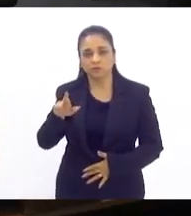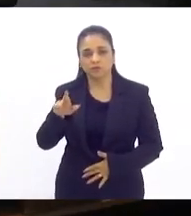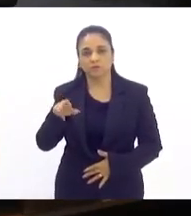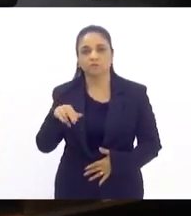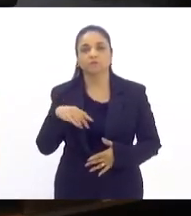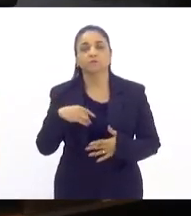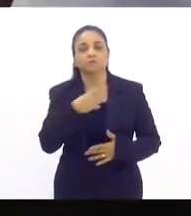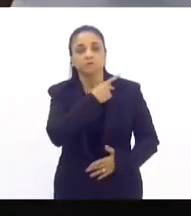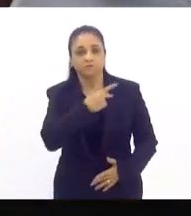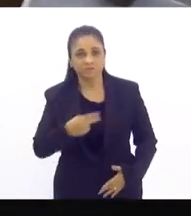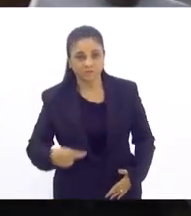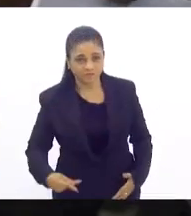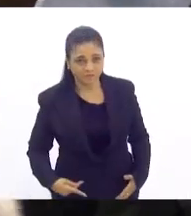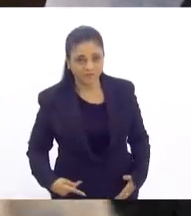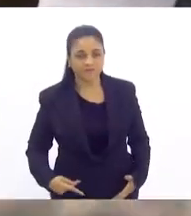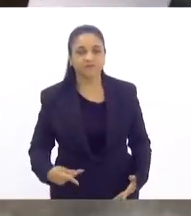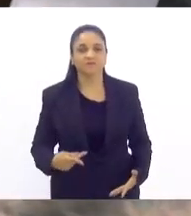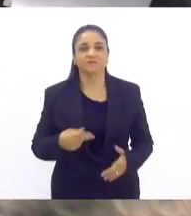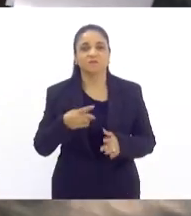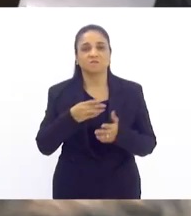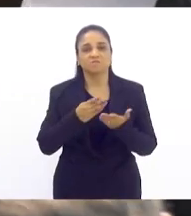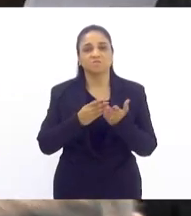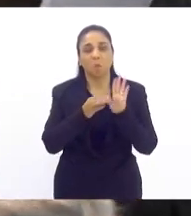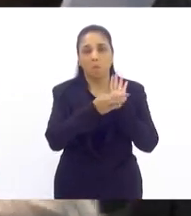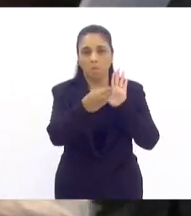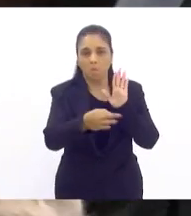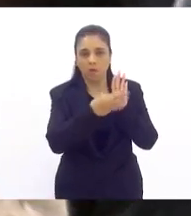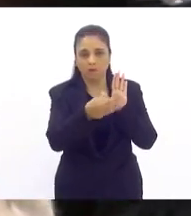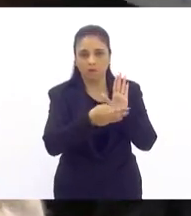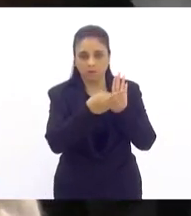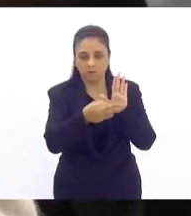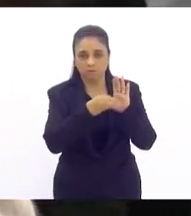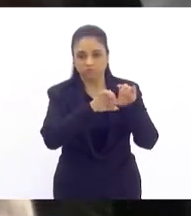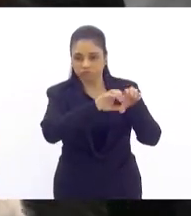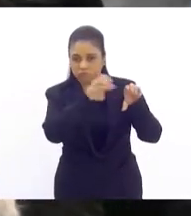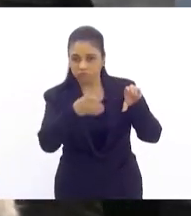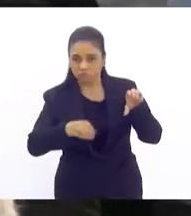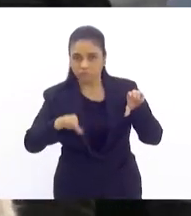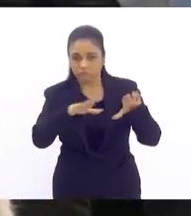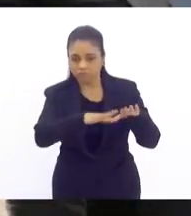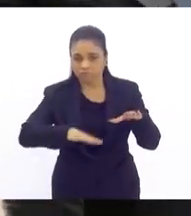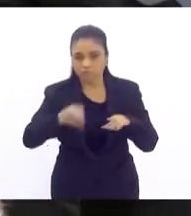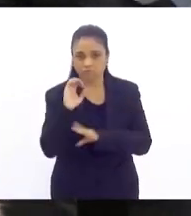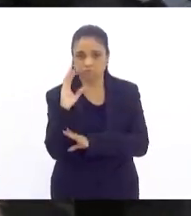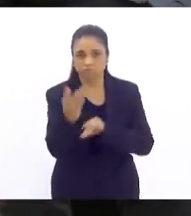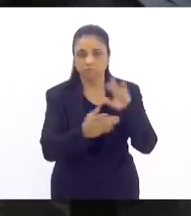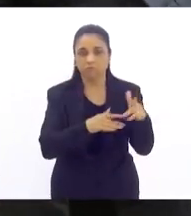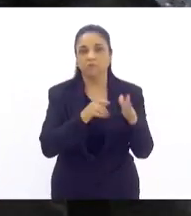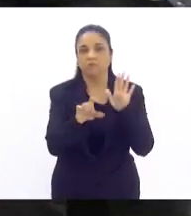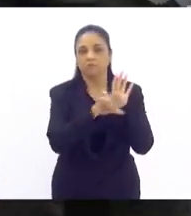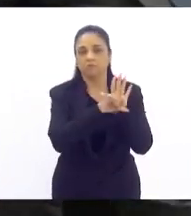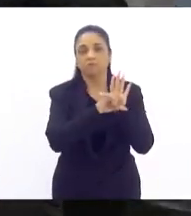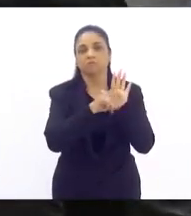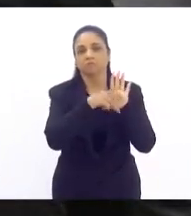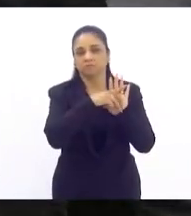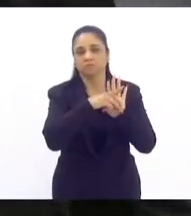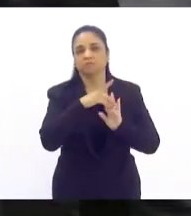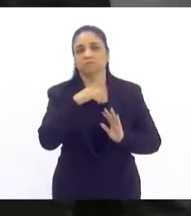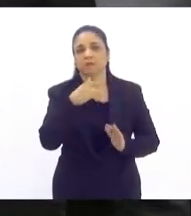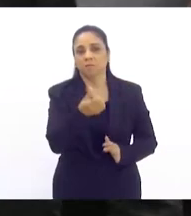senhor presidente o painel da comissão saneamento ambiental um projeto de lei 65 13 de